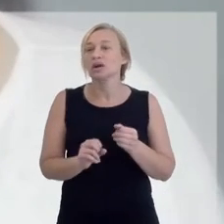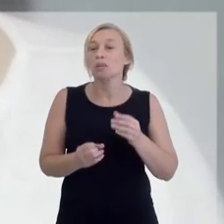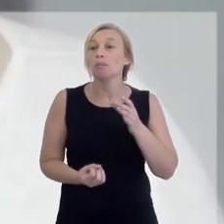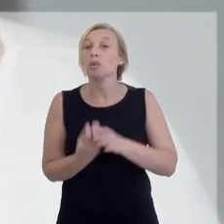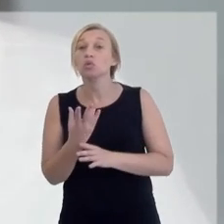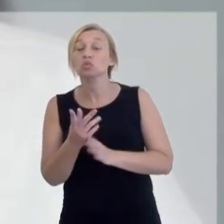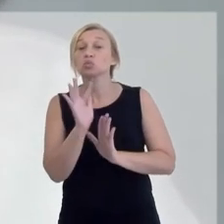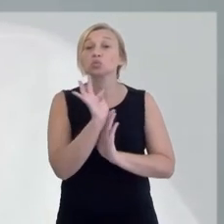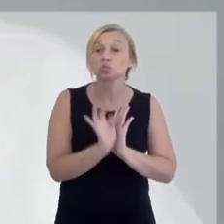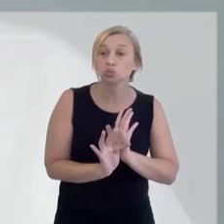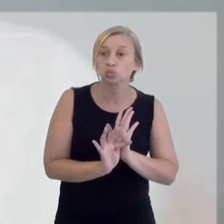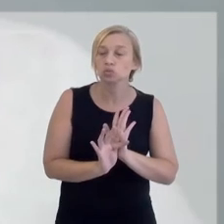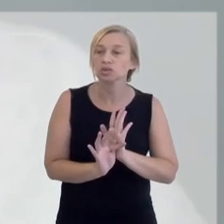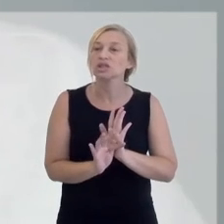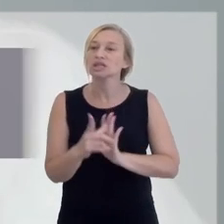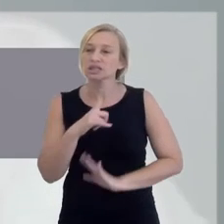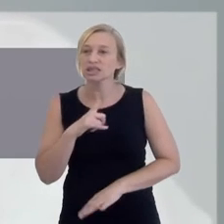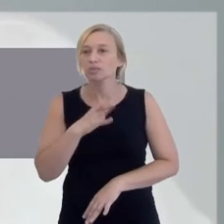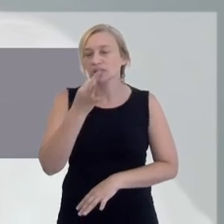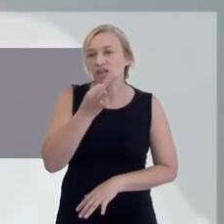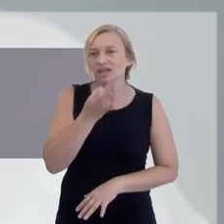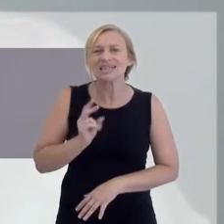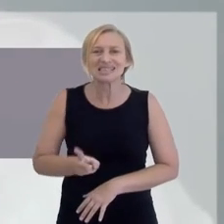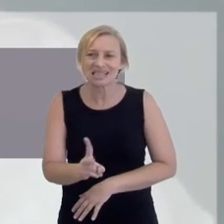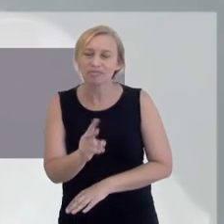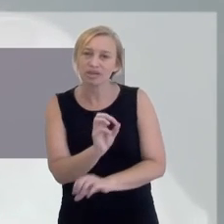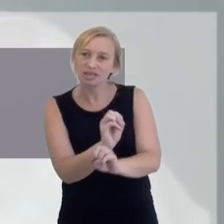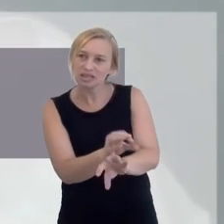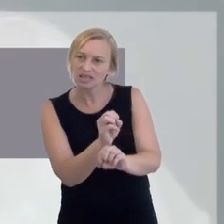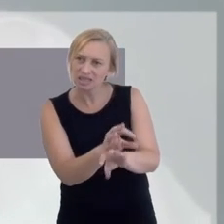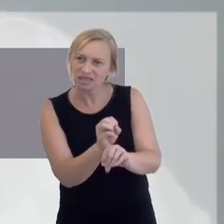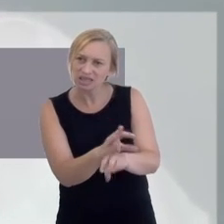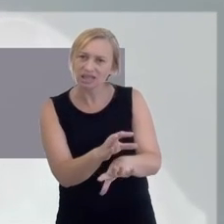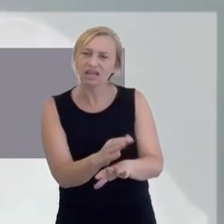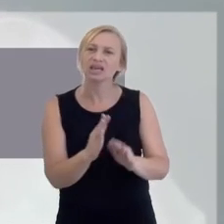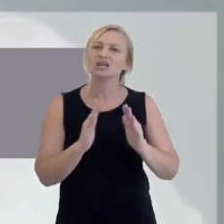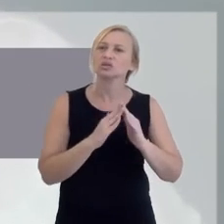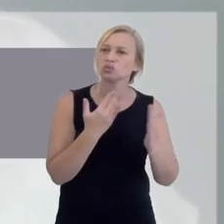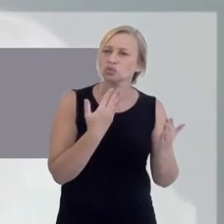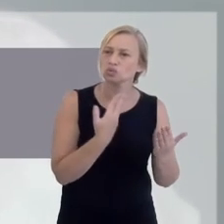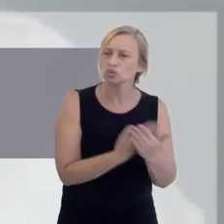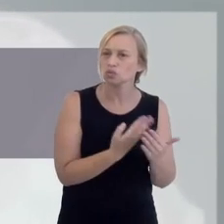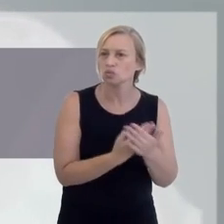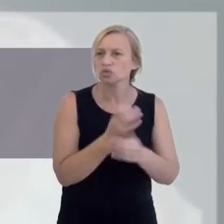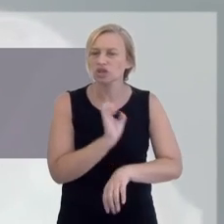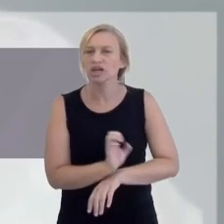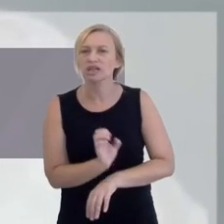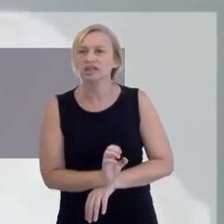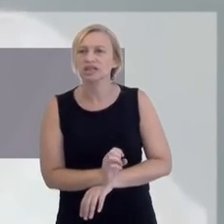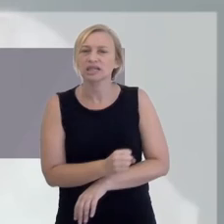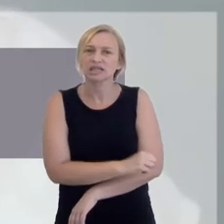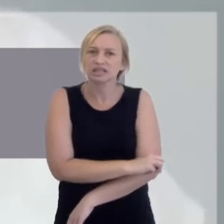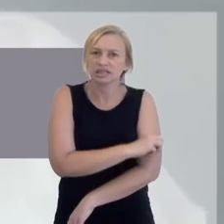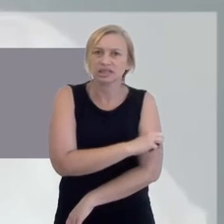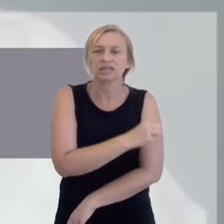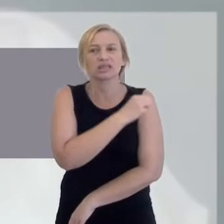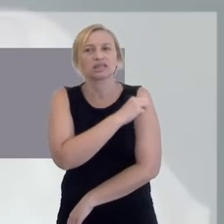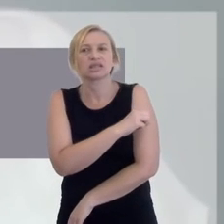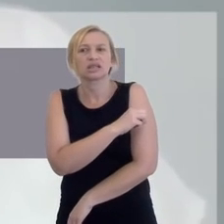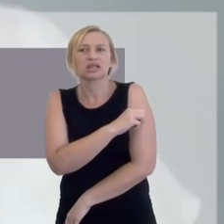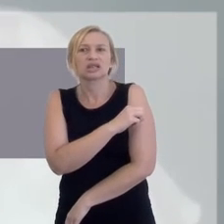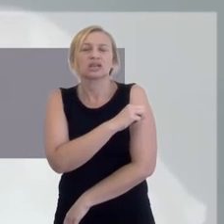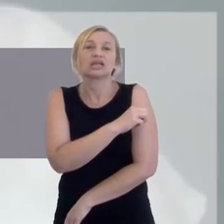fazer produção de texto que tem a ver com argumentação. Eu sempre dei aula, quando eu dava aula no Estado, eu dava aula para o ensino médio, então eu